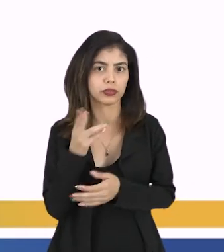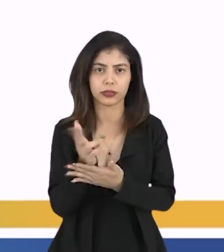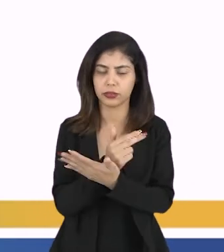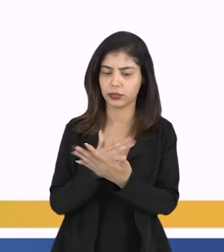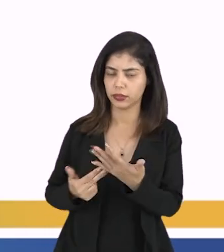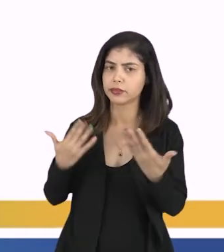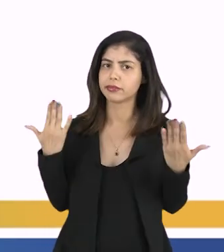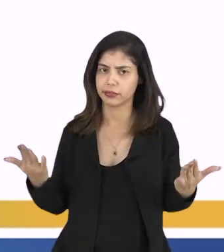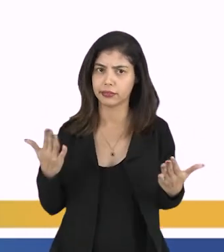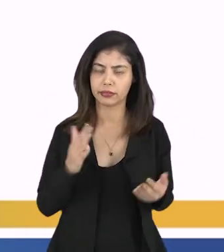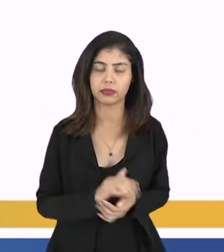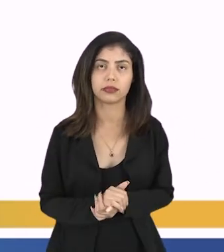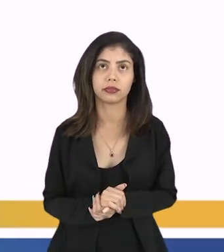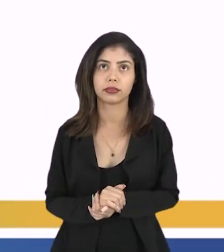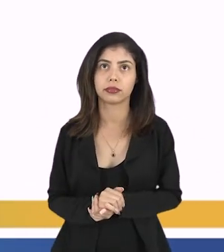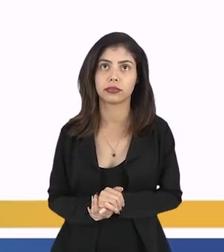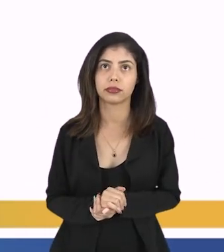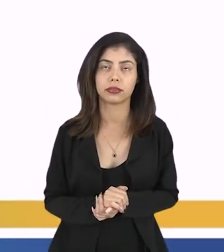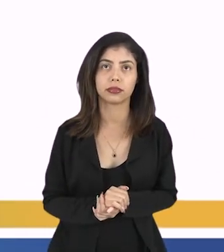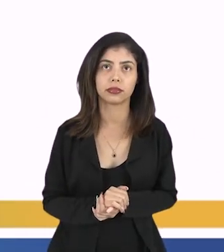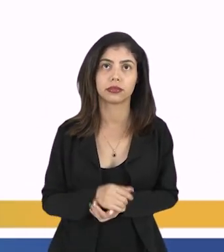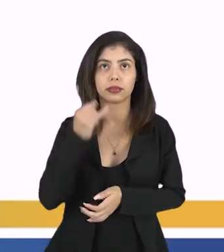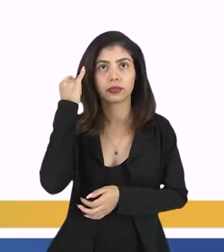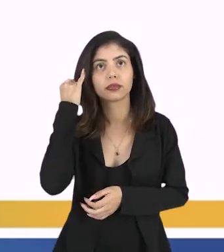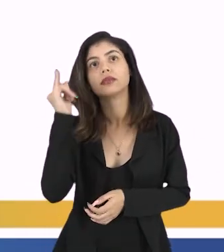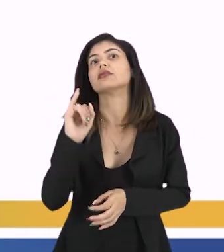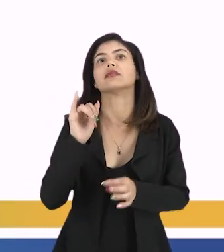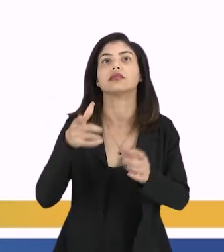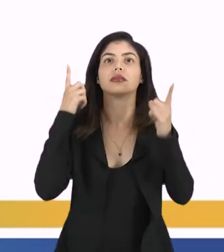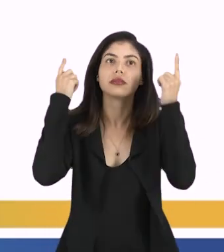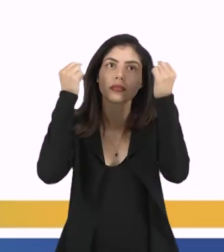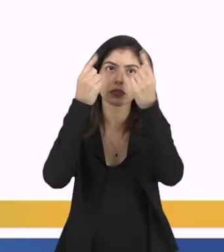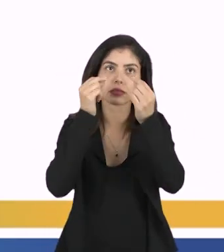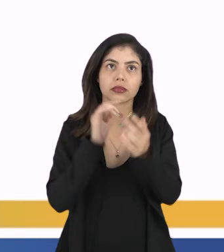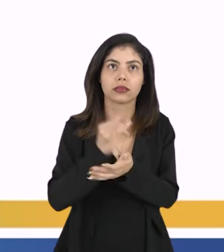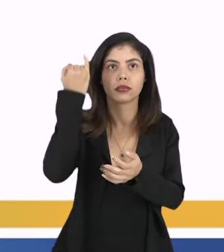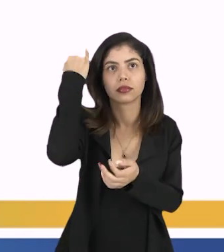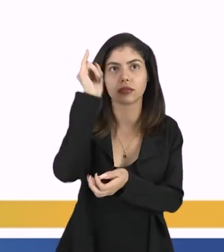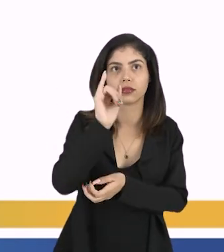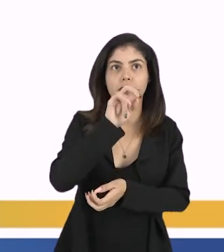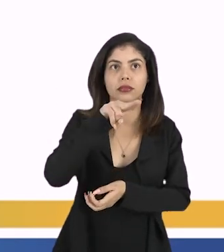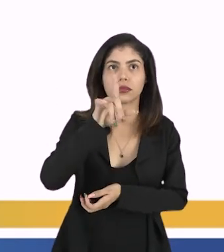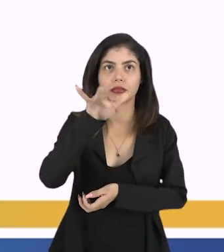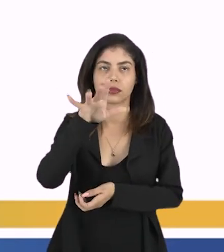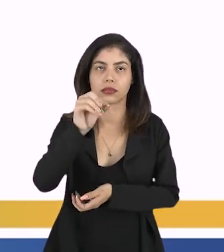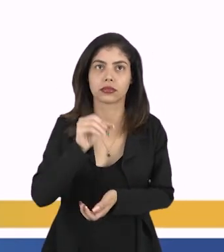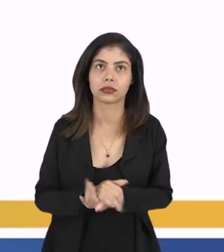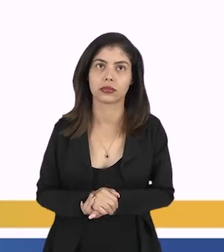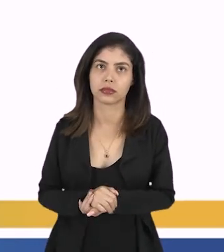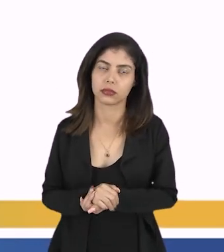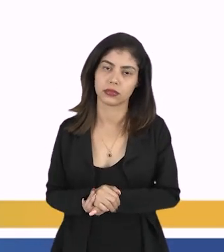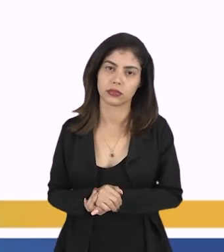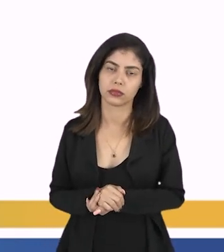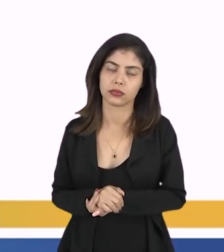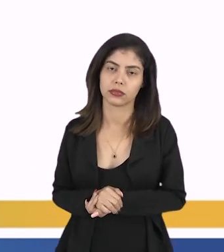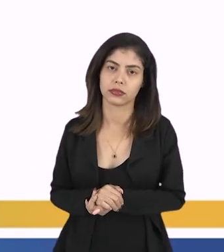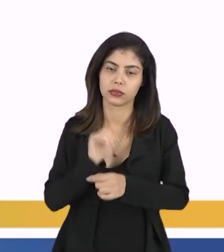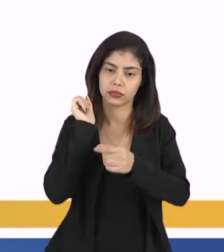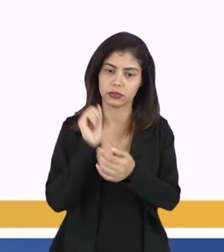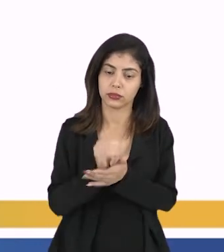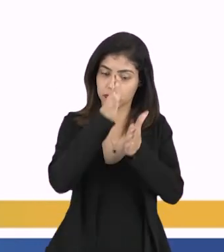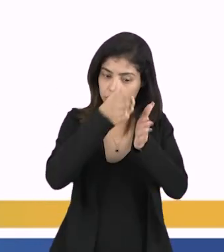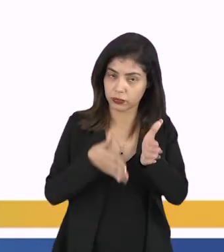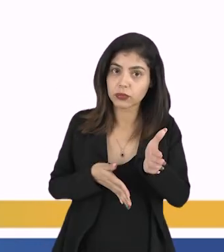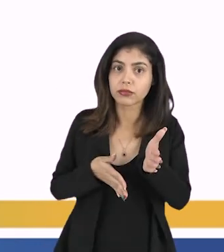arte alienada, né? As ideias dos gregos, as ideias de Nicolau Maquiavel, que veio fazer a divisão